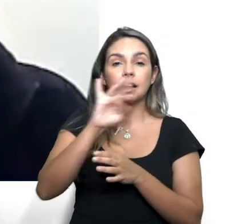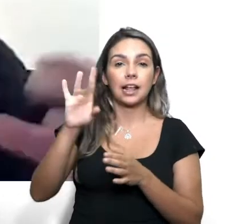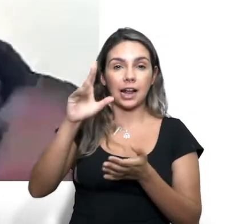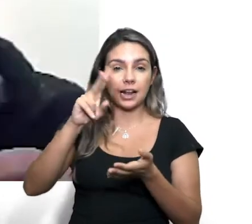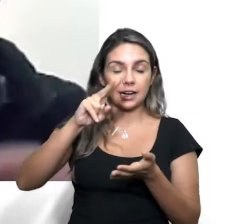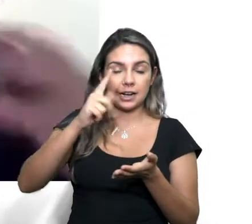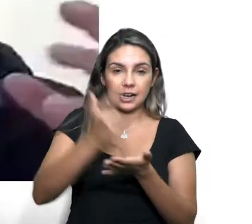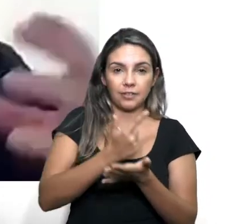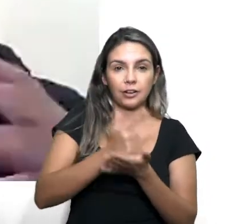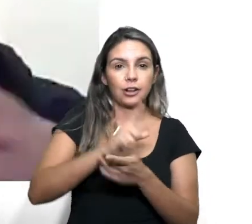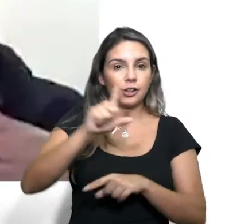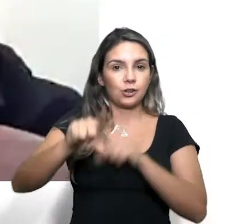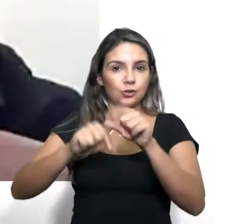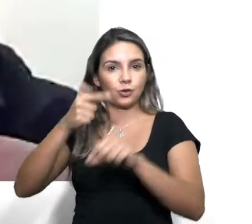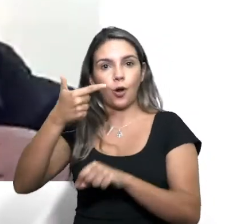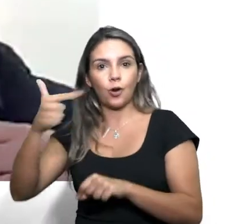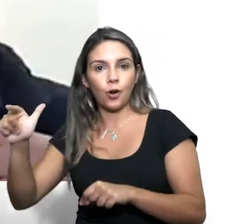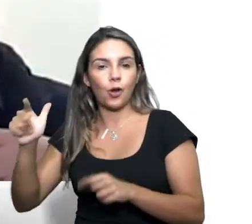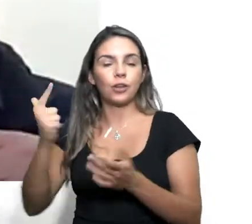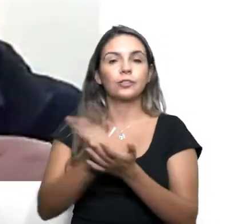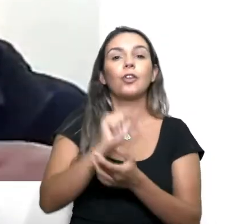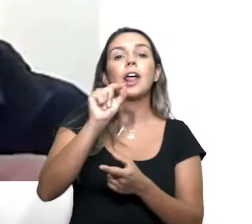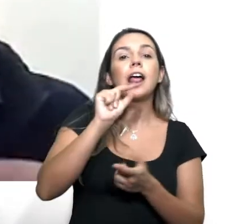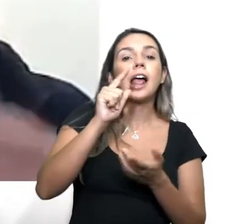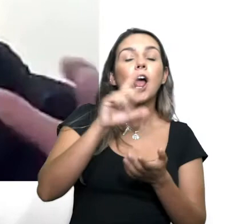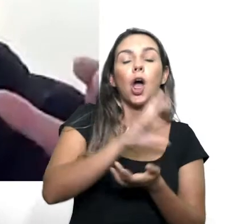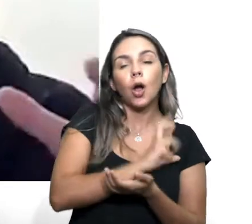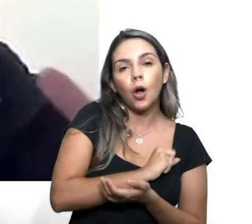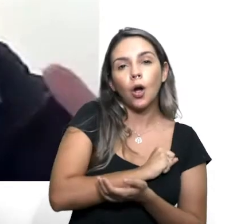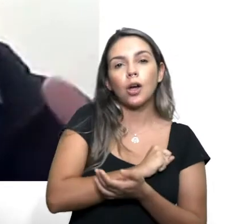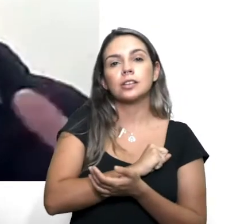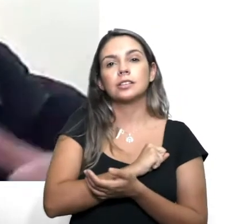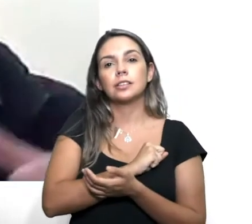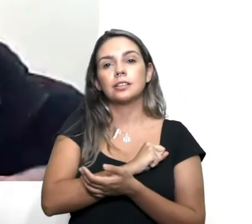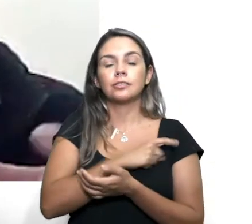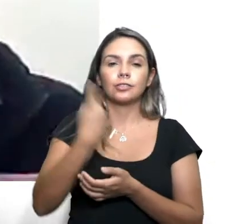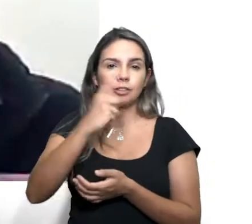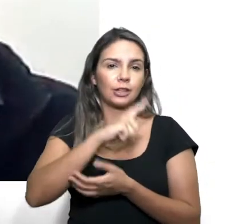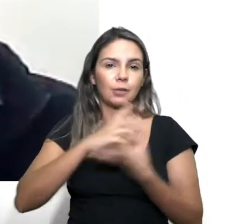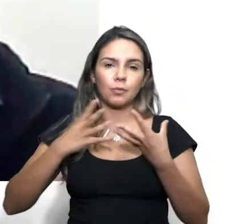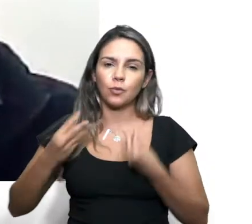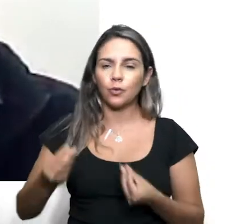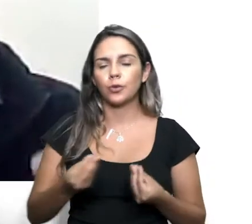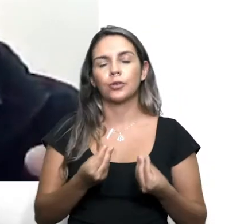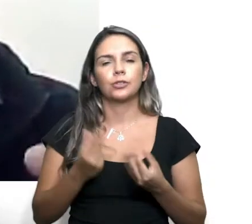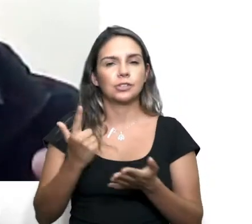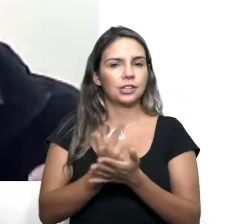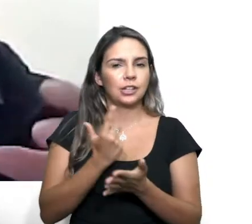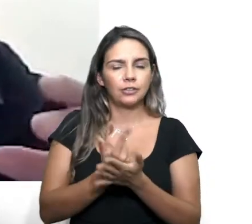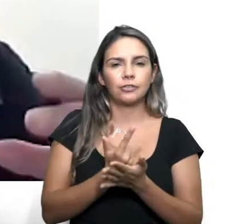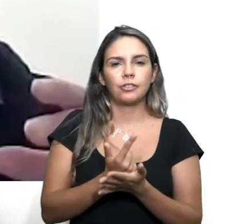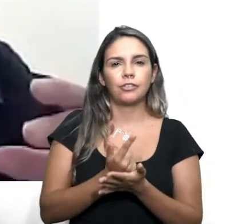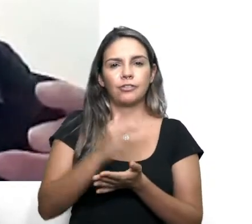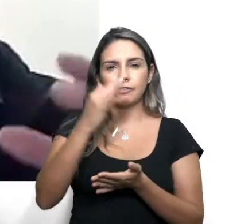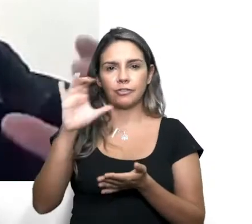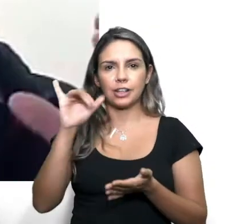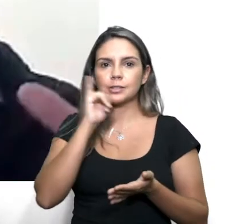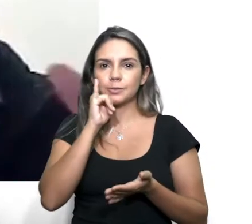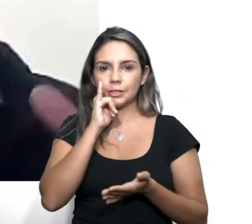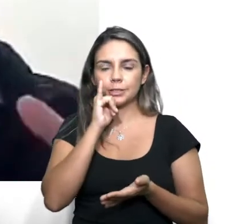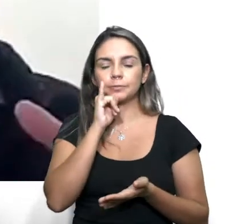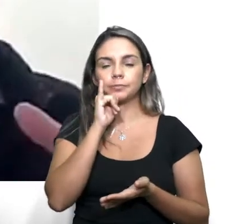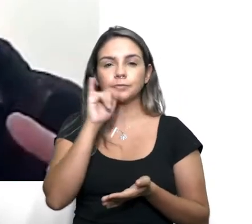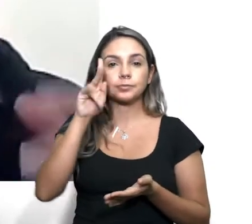livraria escolhe a montra, escolhe os livros de que gosta, e portanto nós temos montras de livros em França, por exemplo,